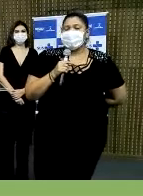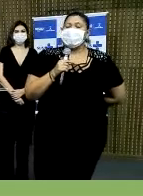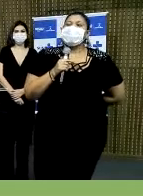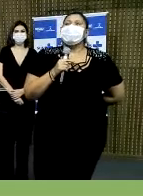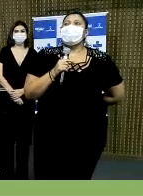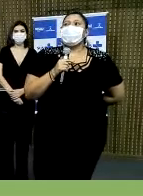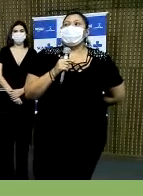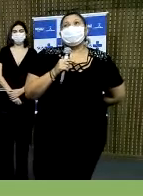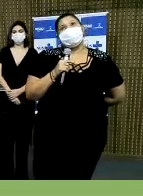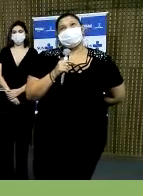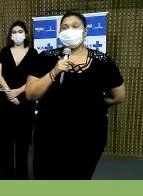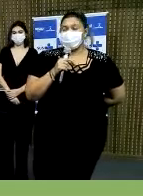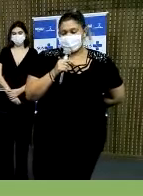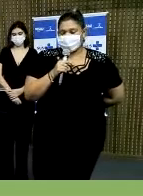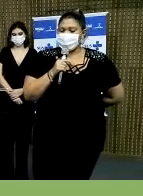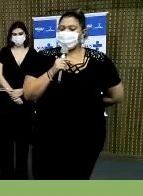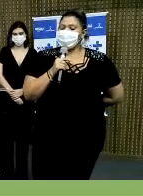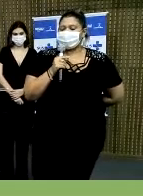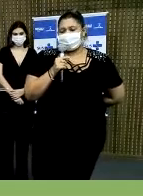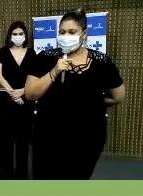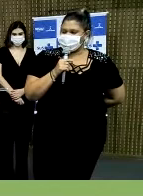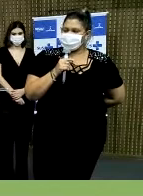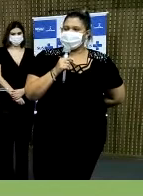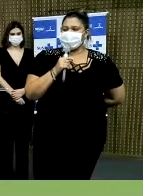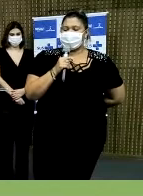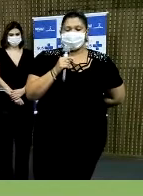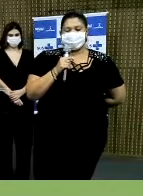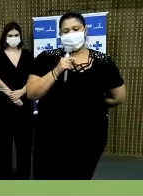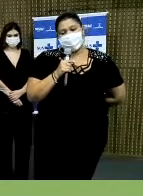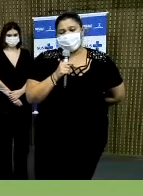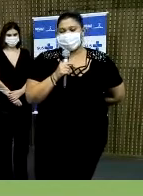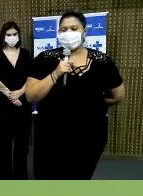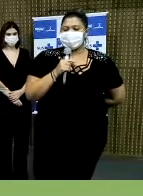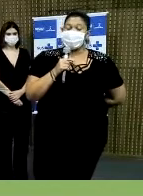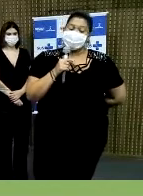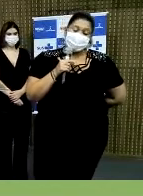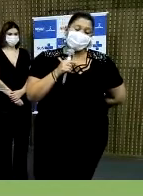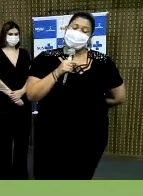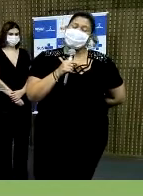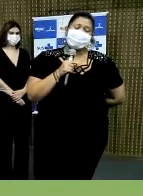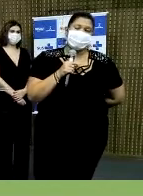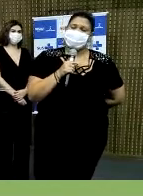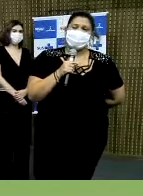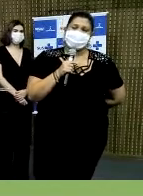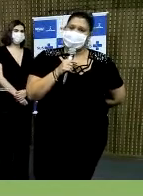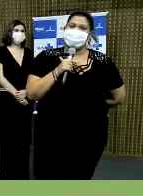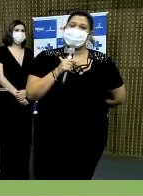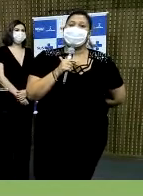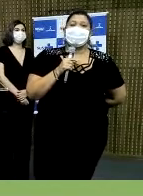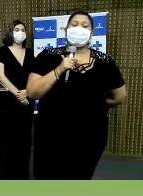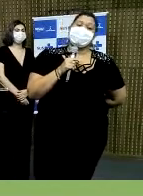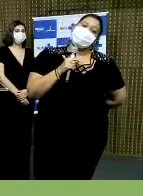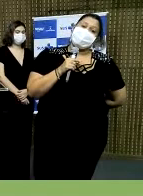assim, em geral, um atraso de RT-PCR, porque a gente sabe que teve muitas demandas,